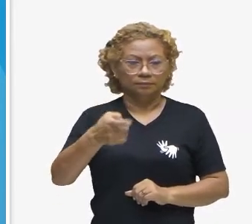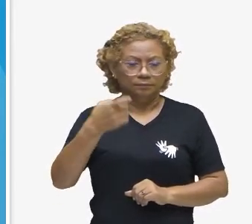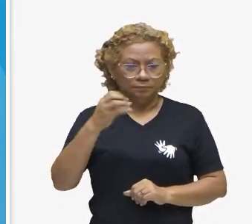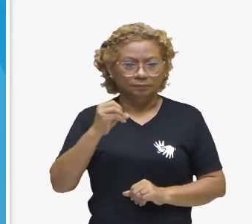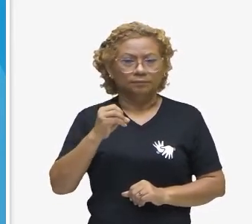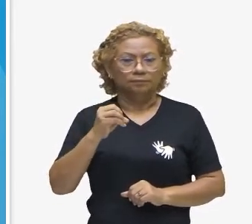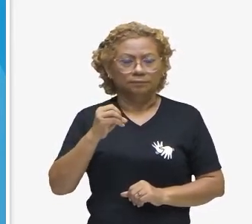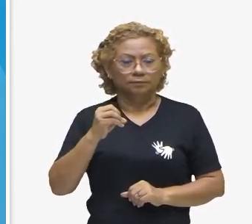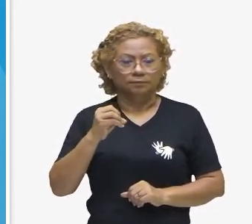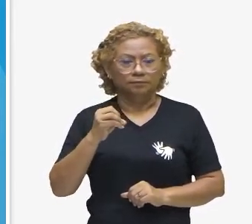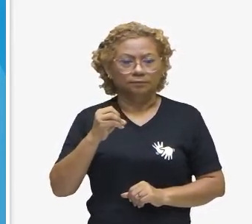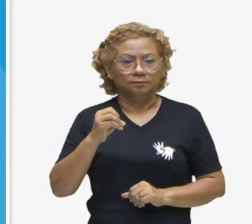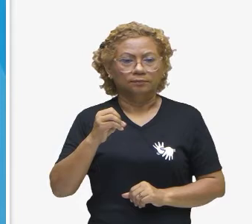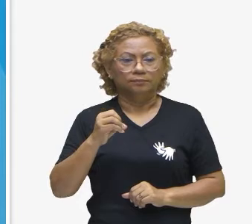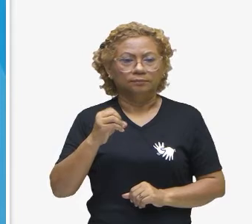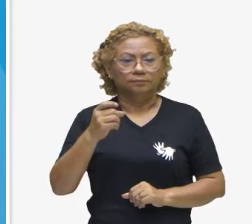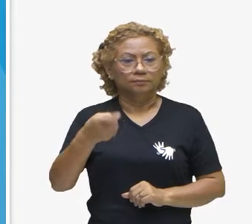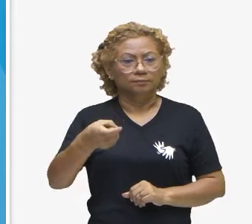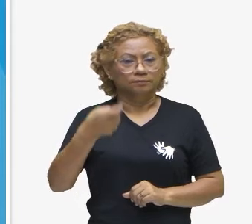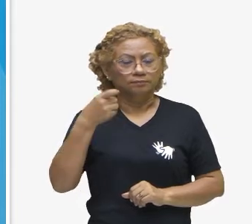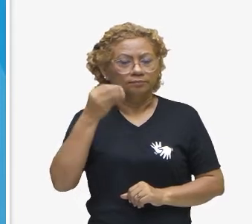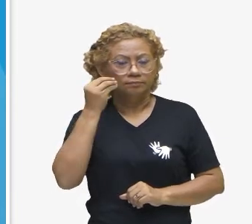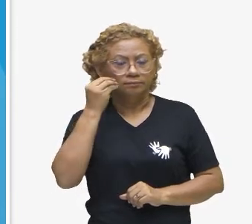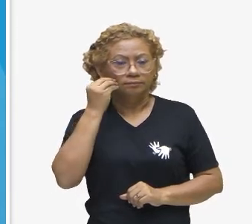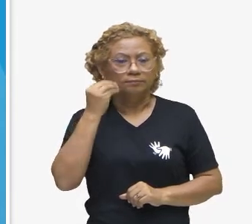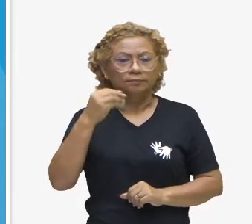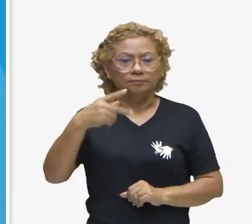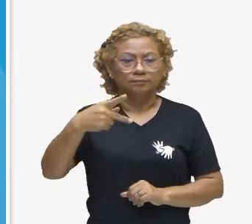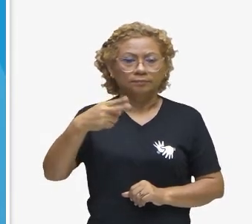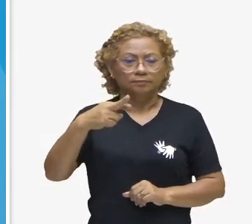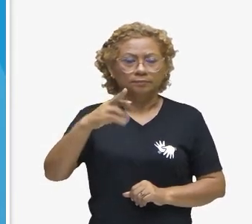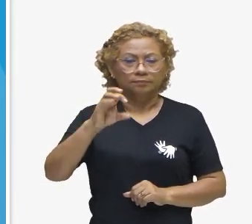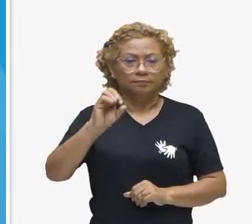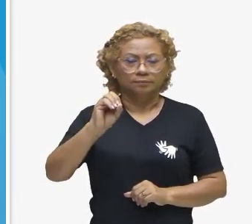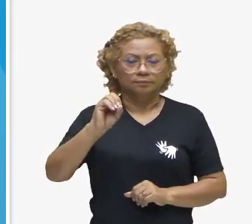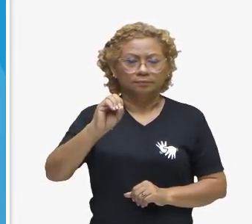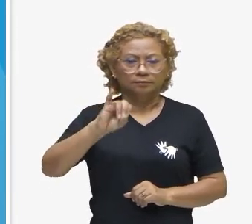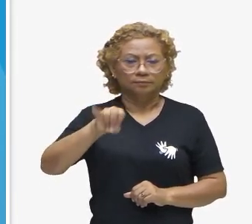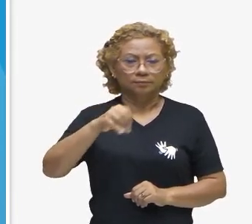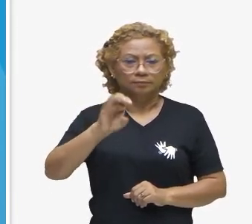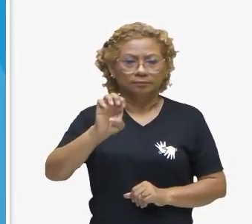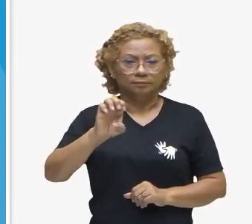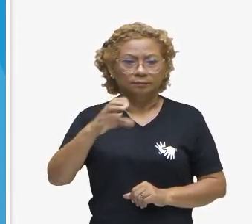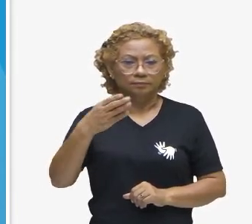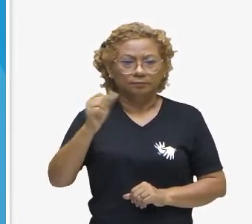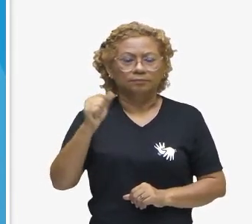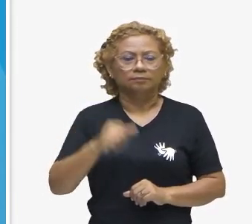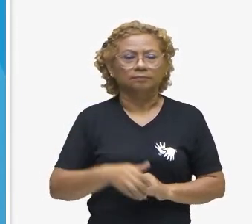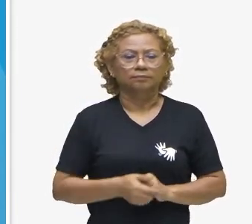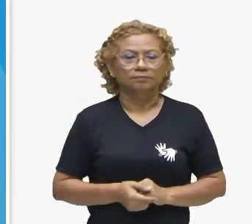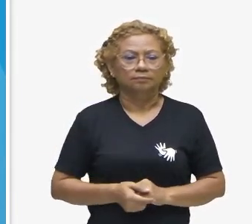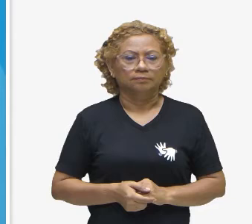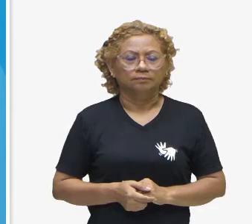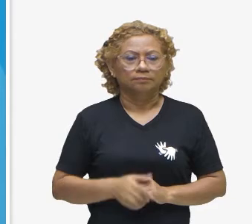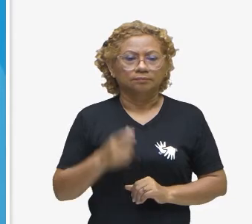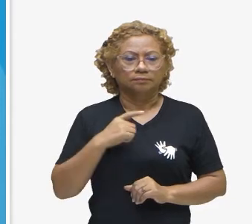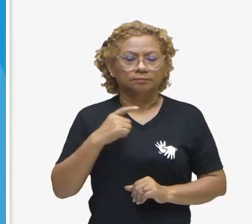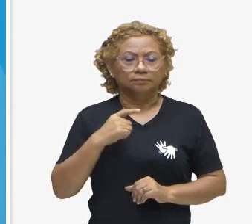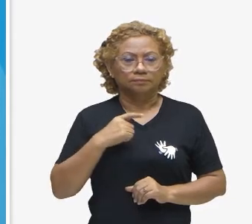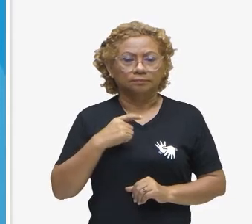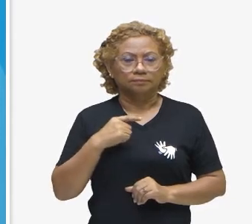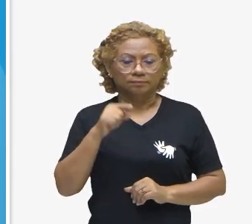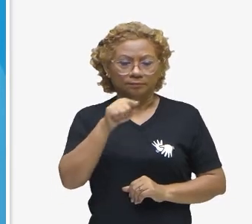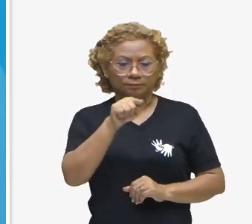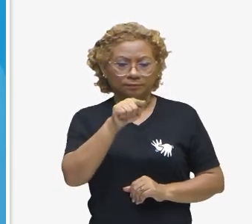projeção, ela vai cair exatamente aqui, ó, nessa direção onde eu estou circulando, que